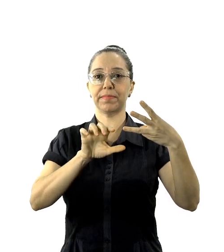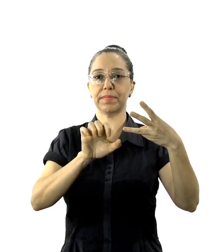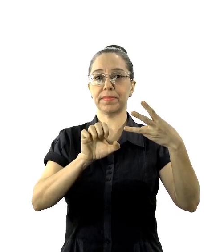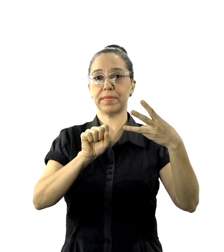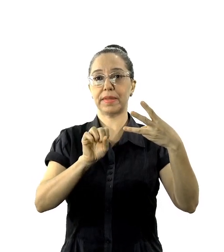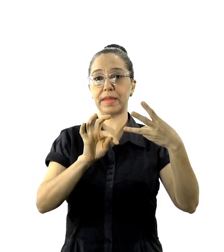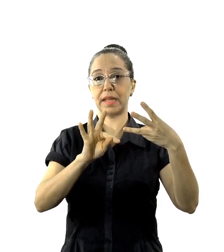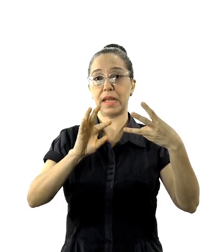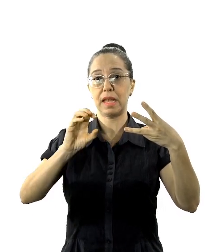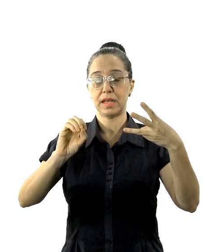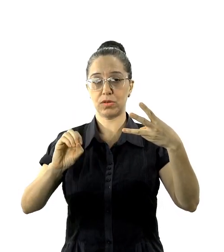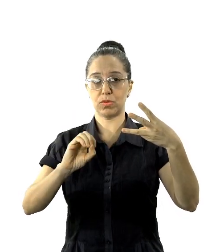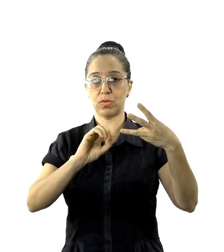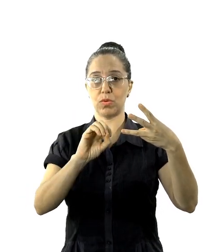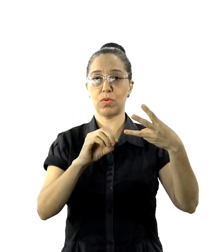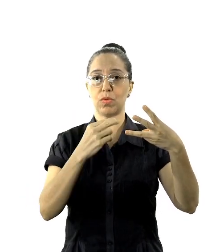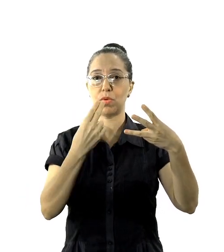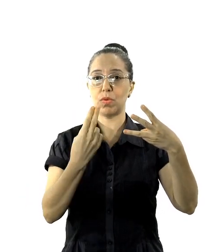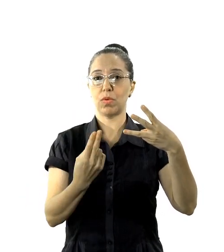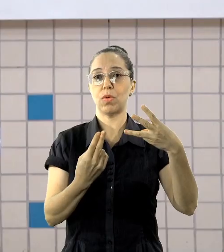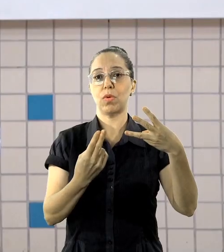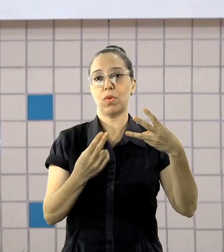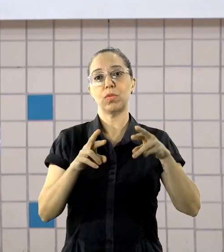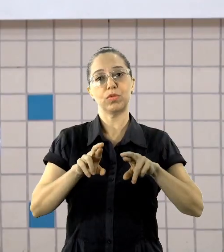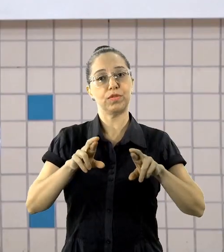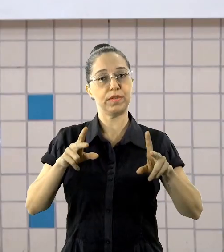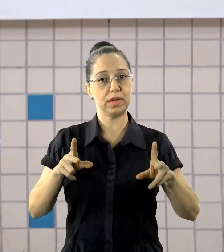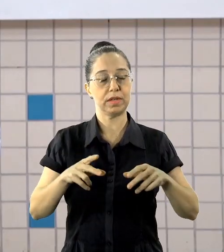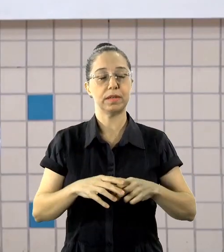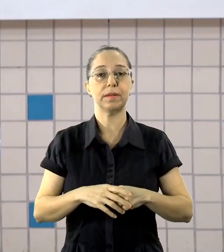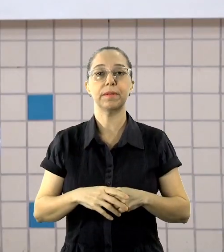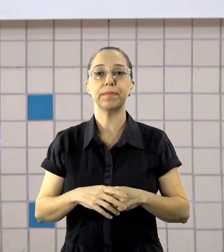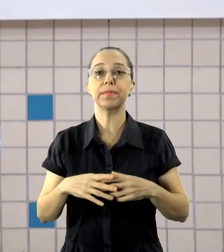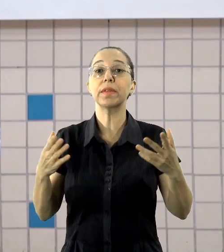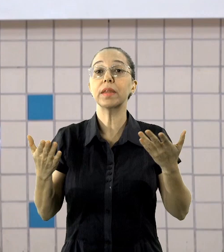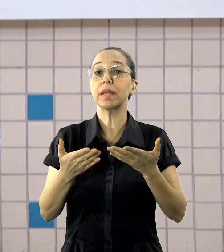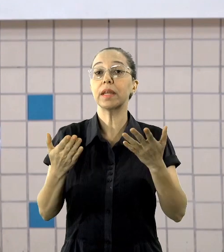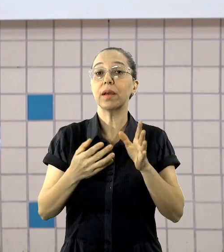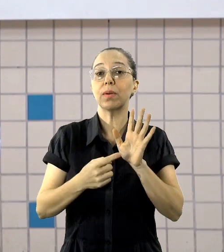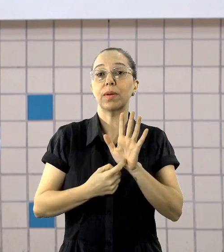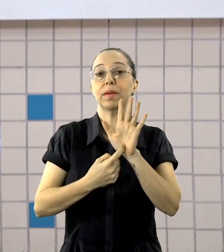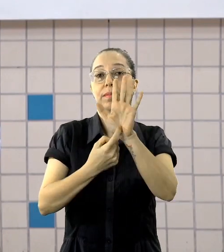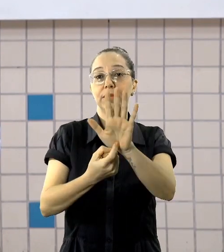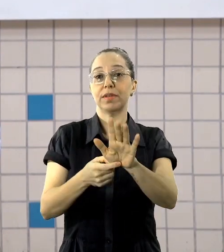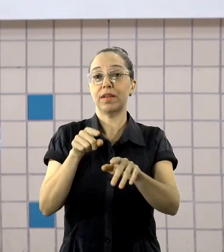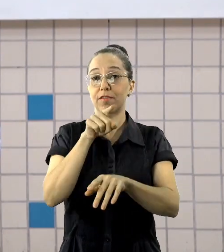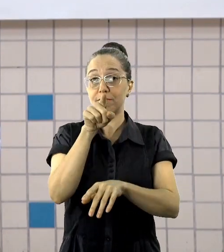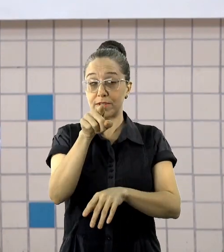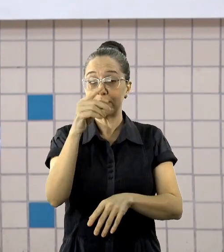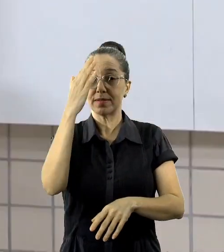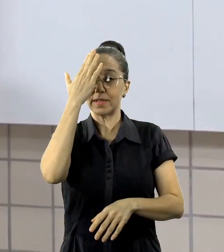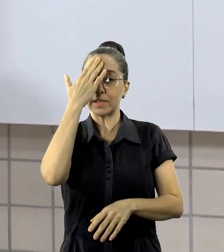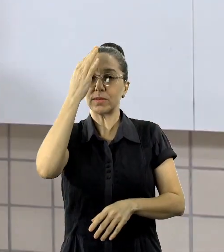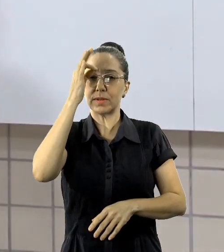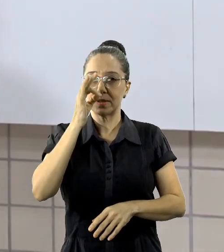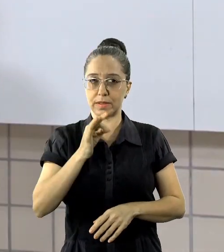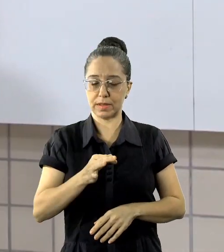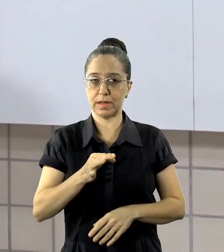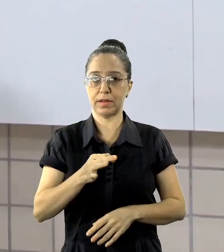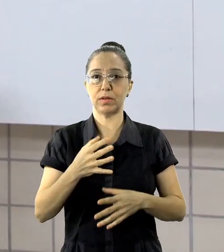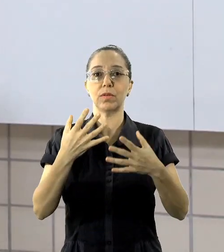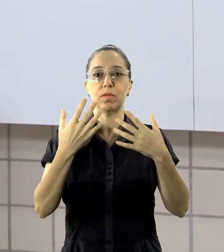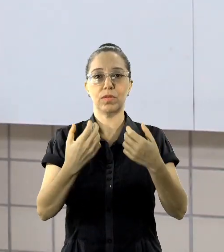subtração que é chamado de resto ou diferença. Agora, para mostrar que você entendeu um pouquinho do que eu estava falando, nós